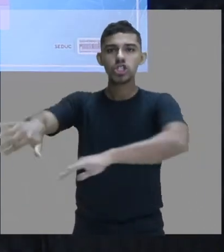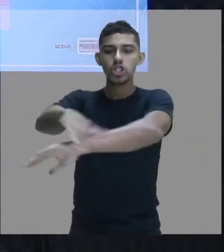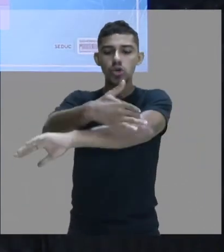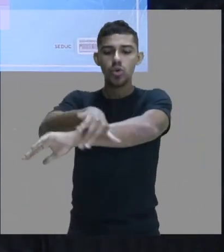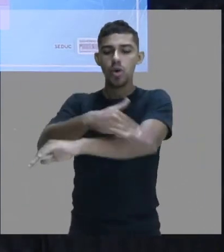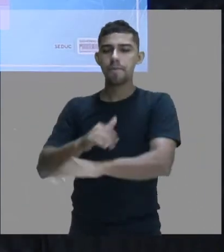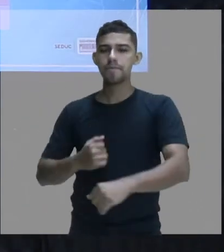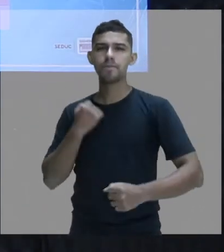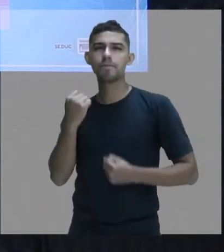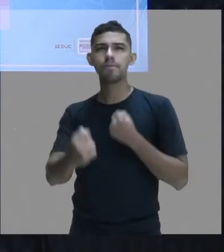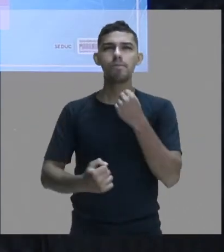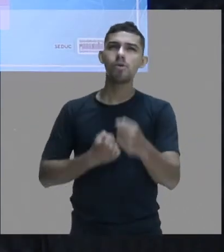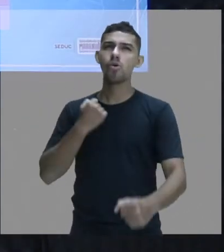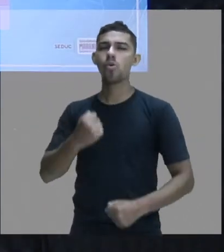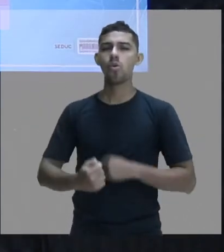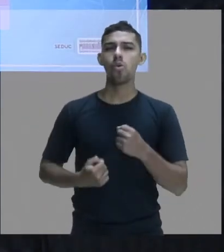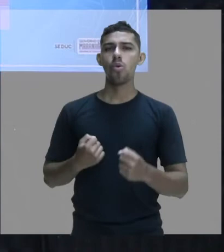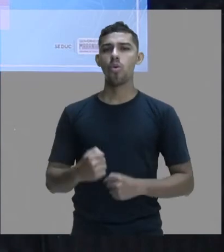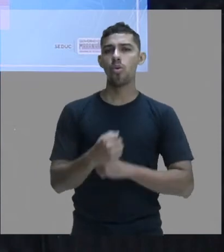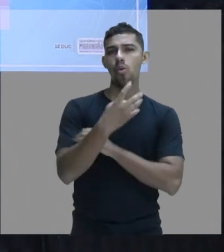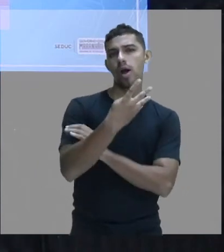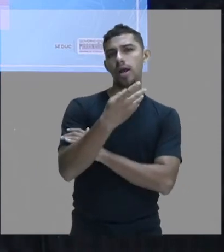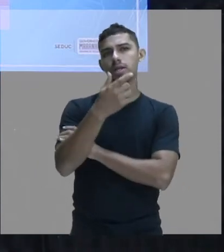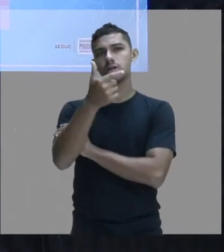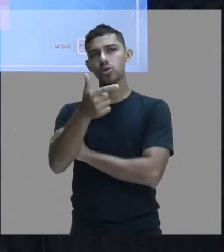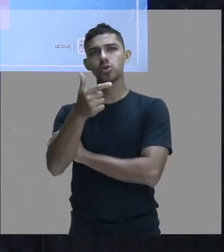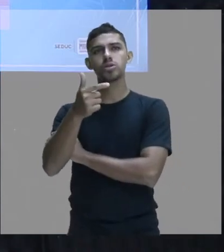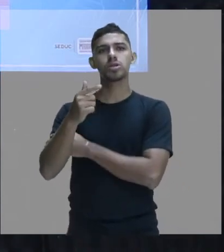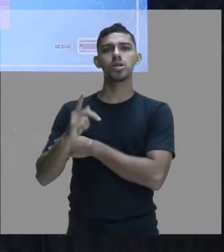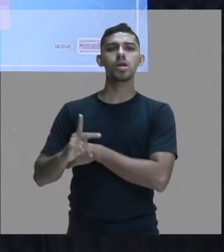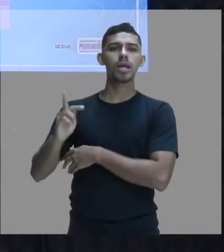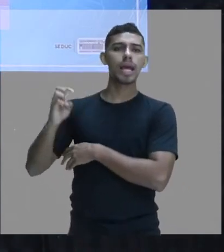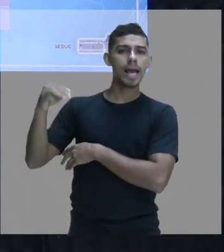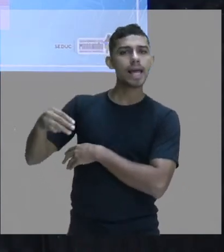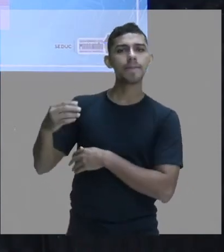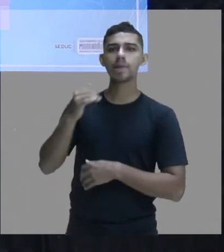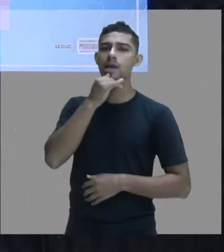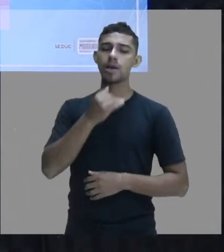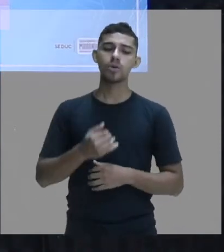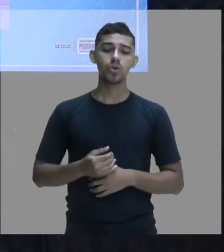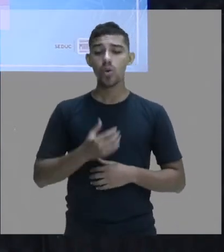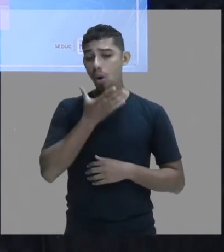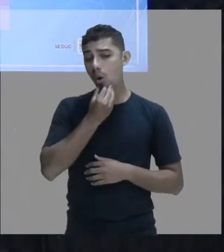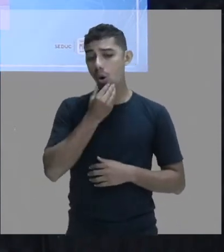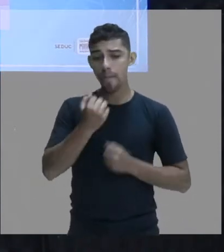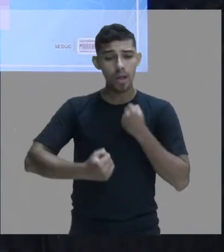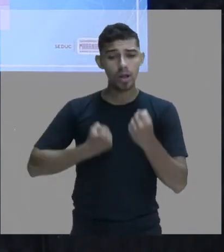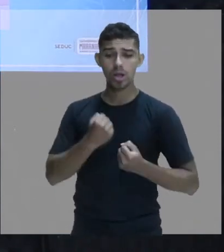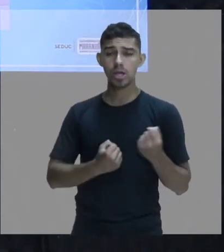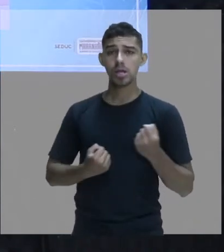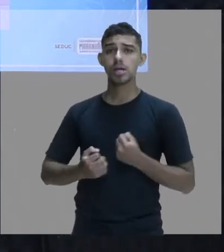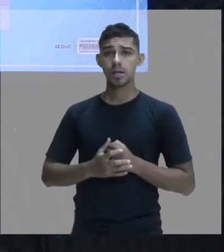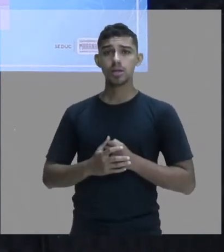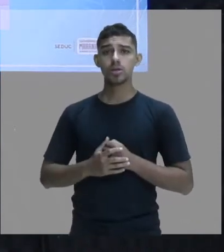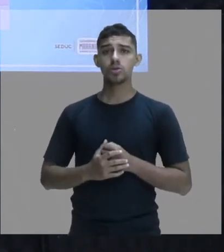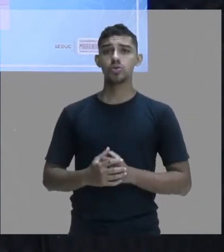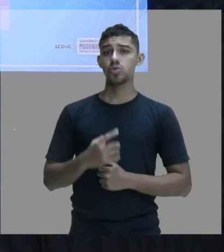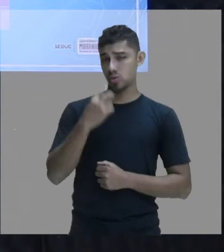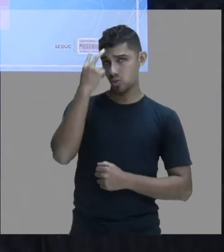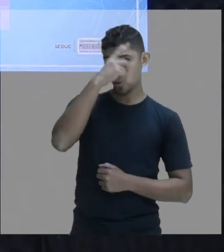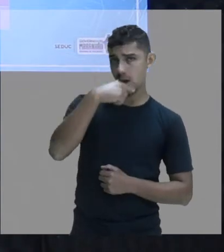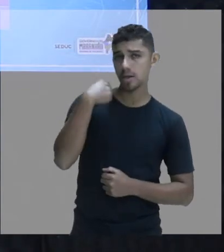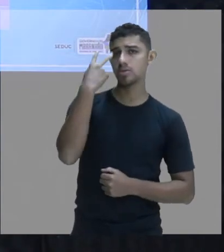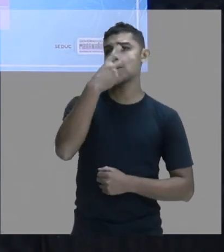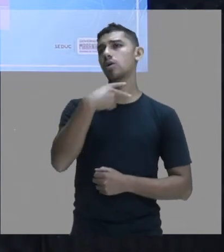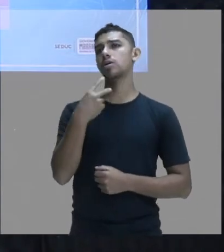atleta corre 42 quilômetros. Os homens aí correm em torno de 2 horas e 1 minuto, 2 horas e 3 minutos. O recorde mundial. As